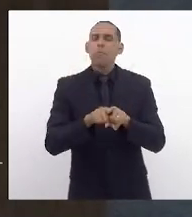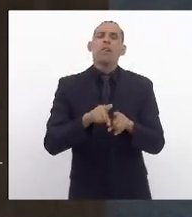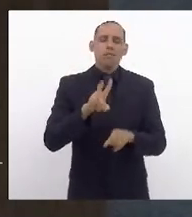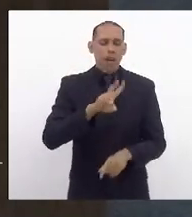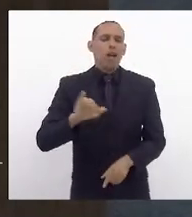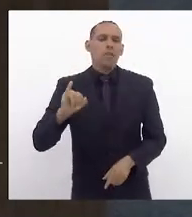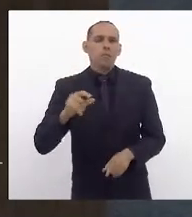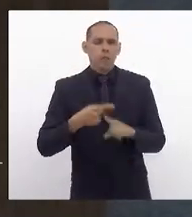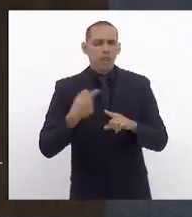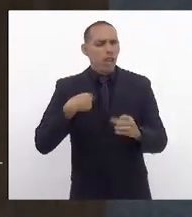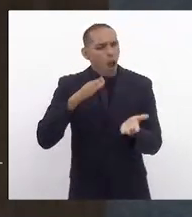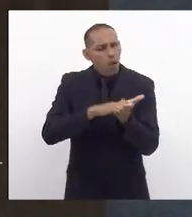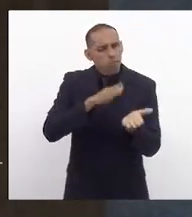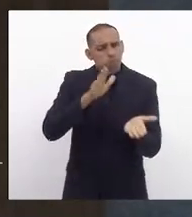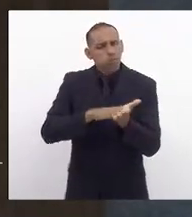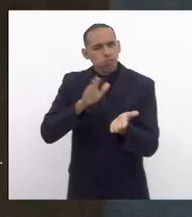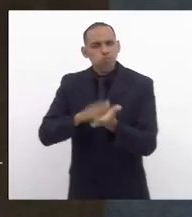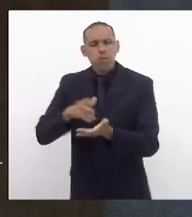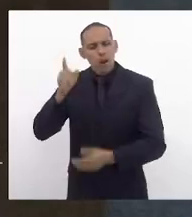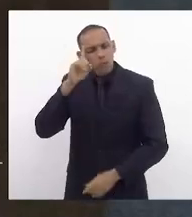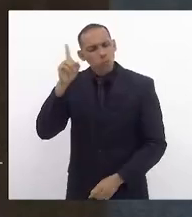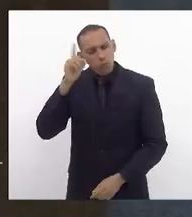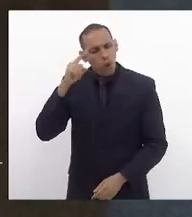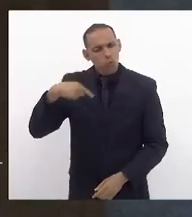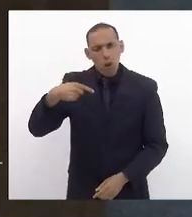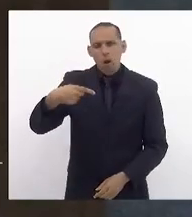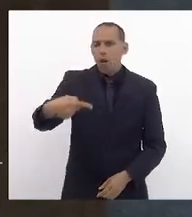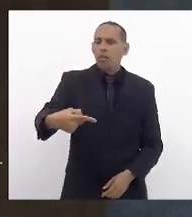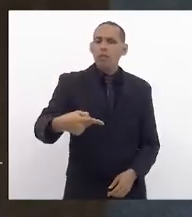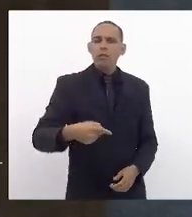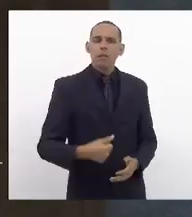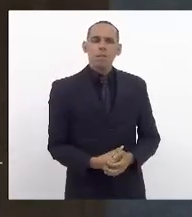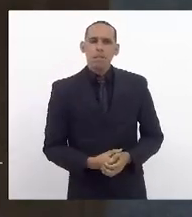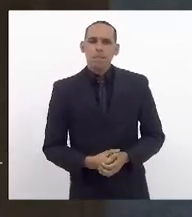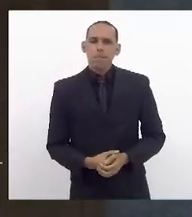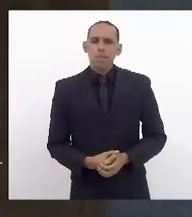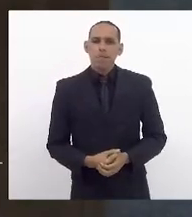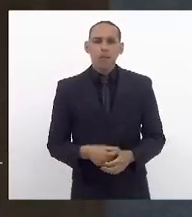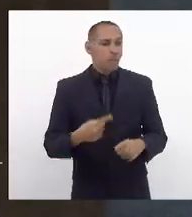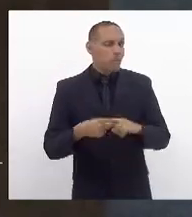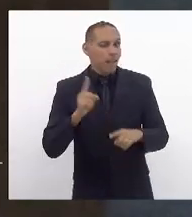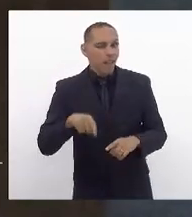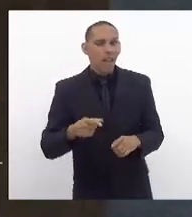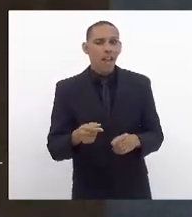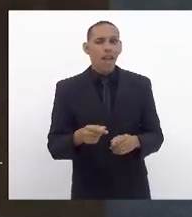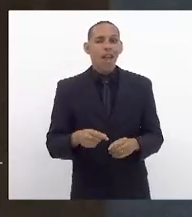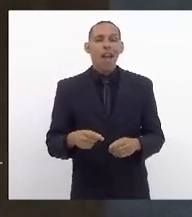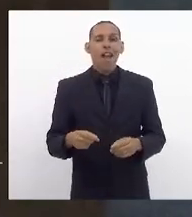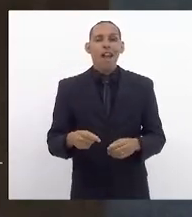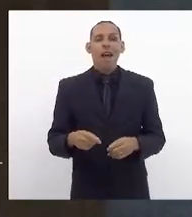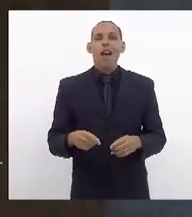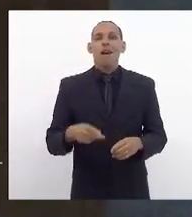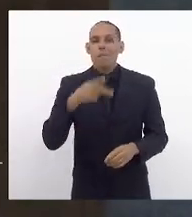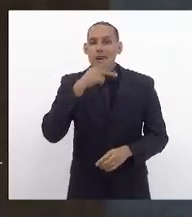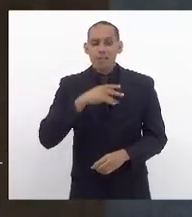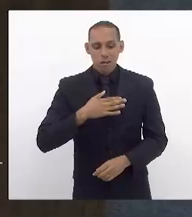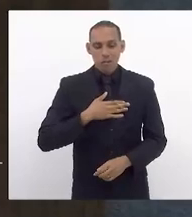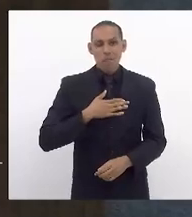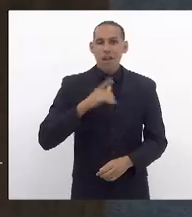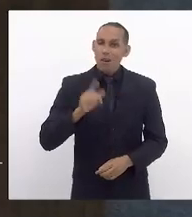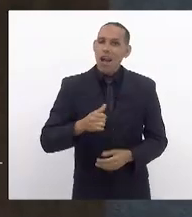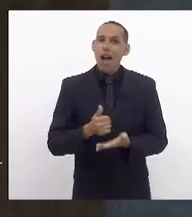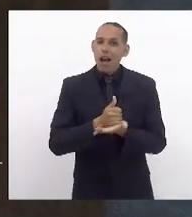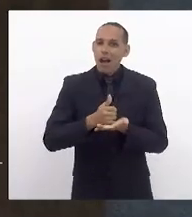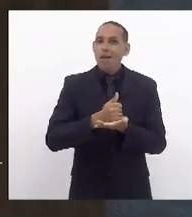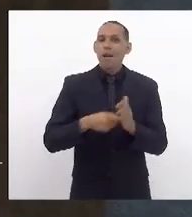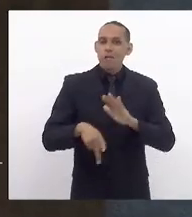Porque eu cobrarei dioturnamente aqui. Até mesmo por ser base do... Meu partido está na base do governo. Por ser base